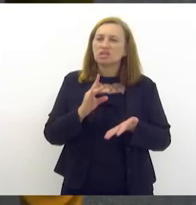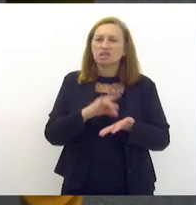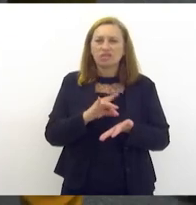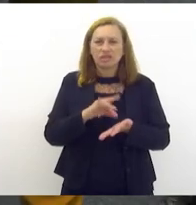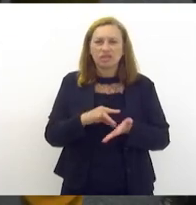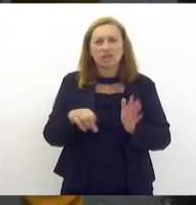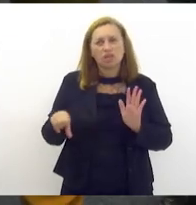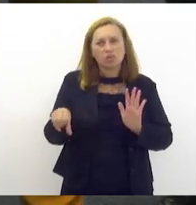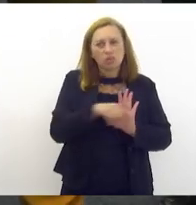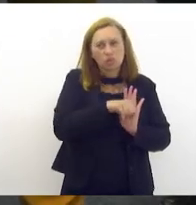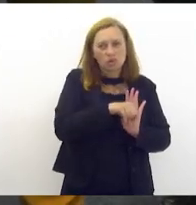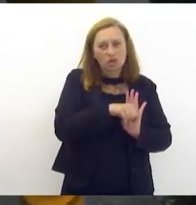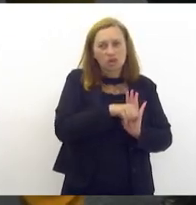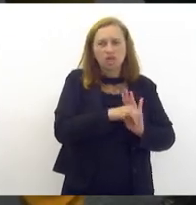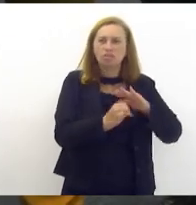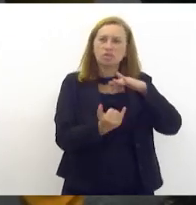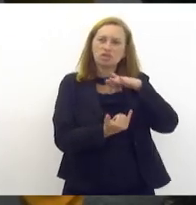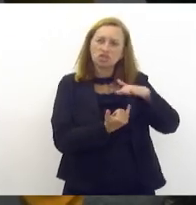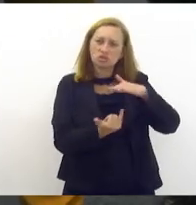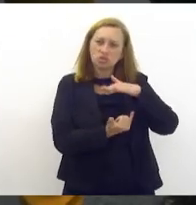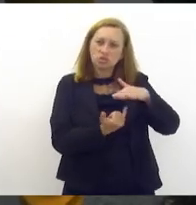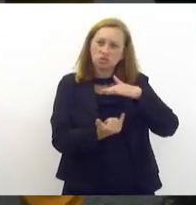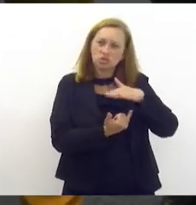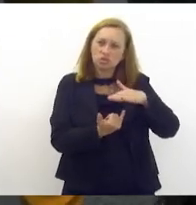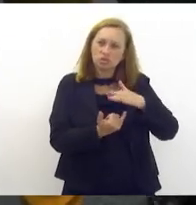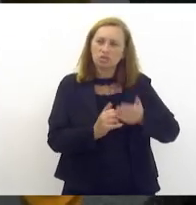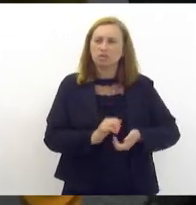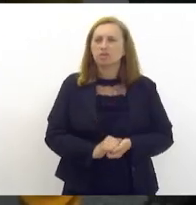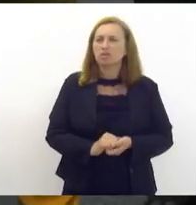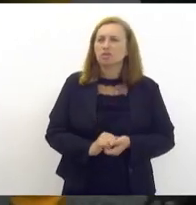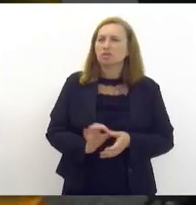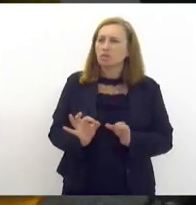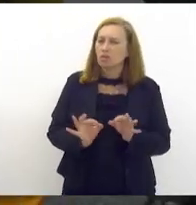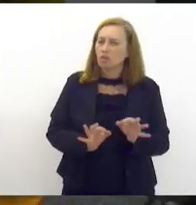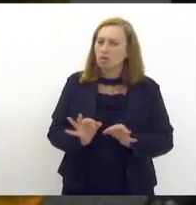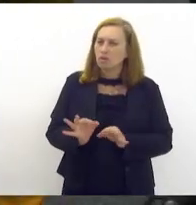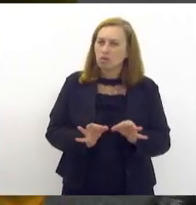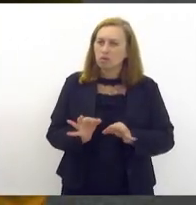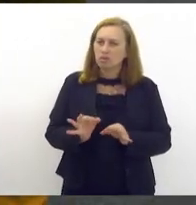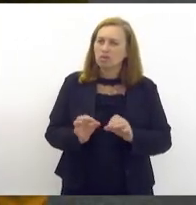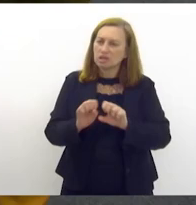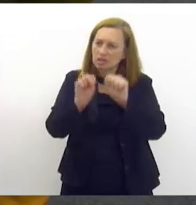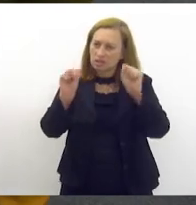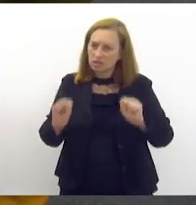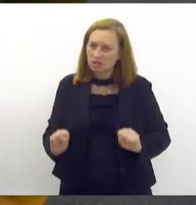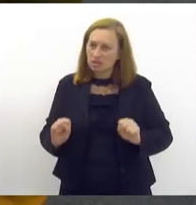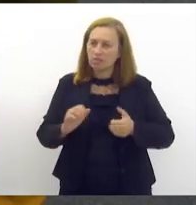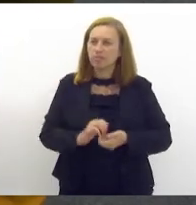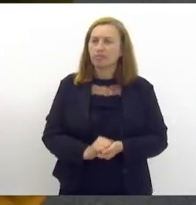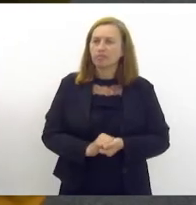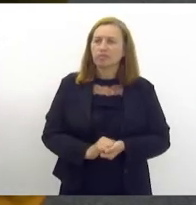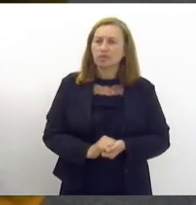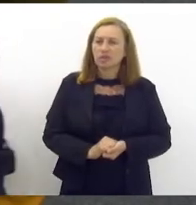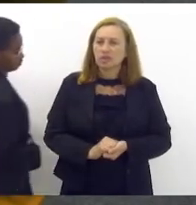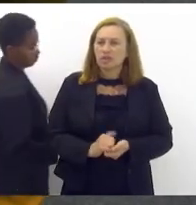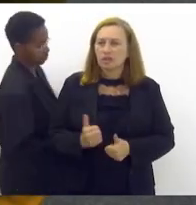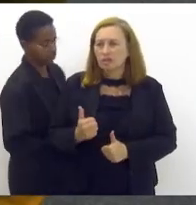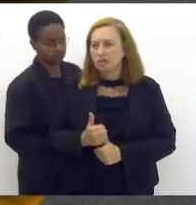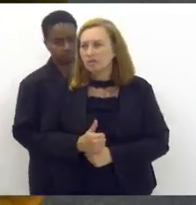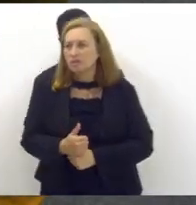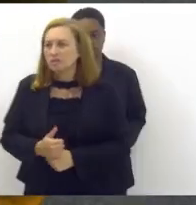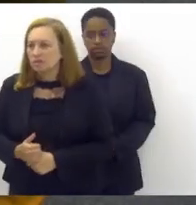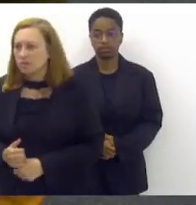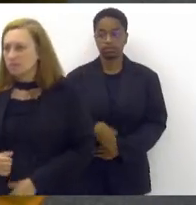crime institucional estava organizado nesse sistema. Como presidente da Comissão